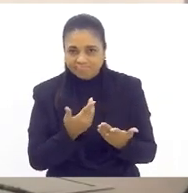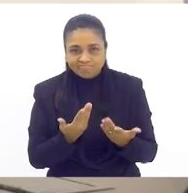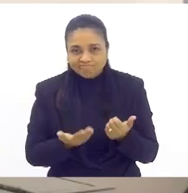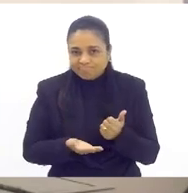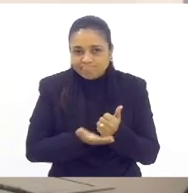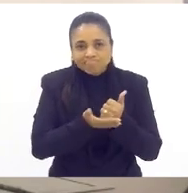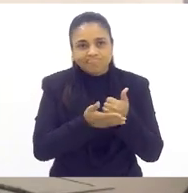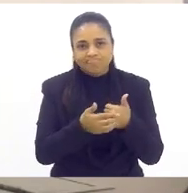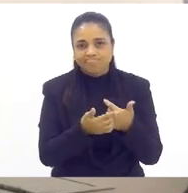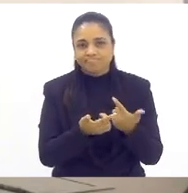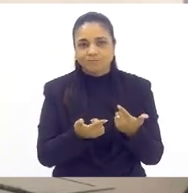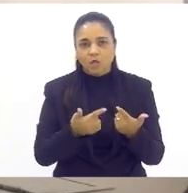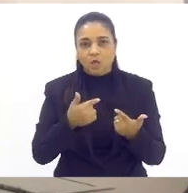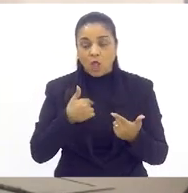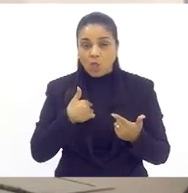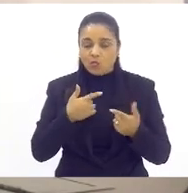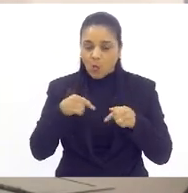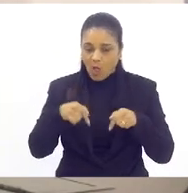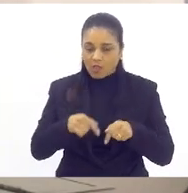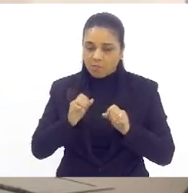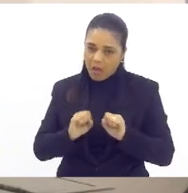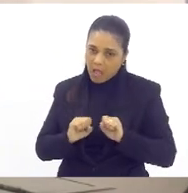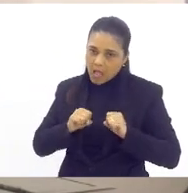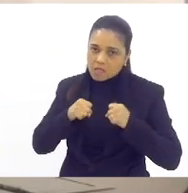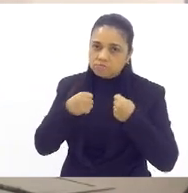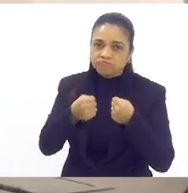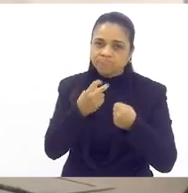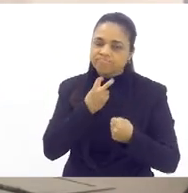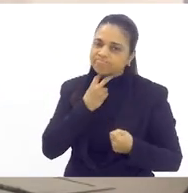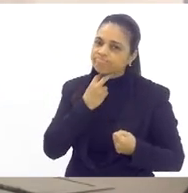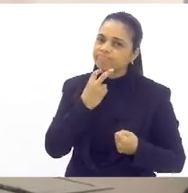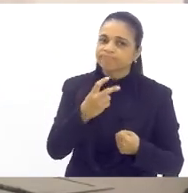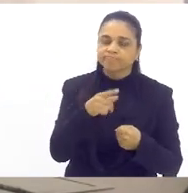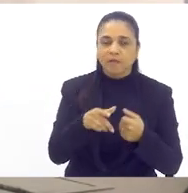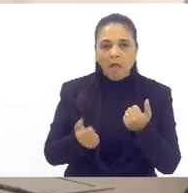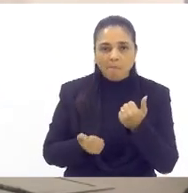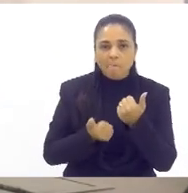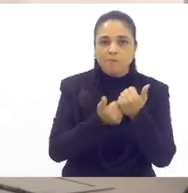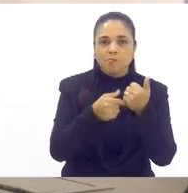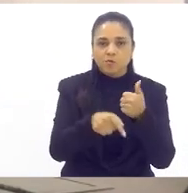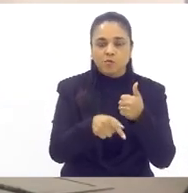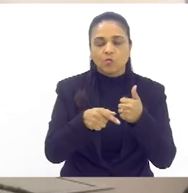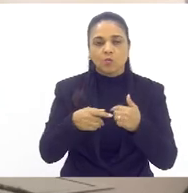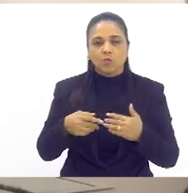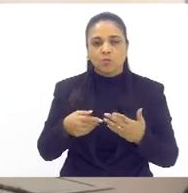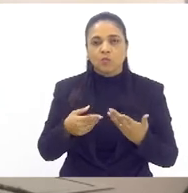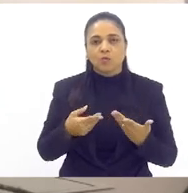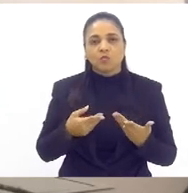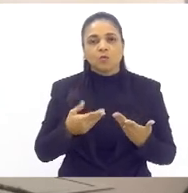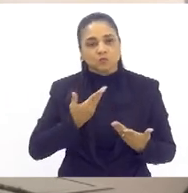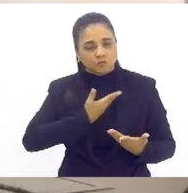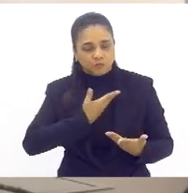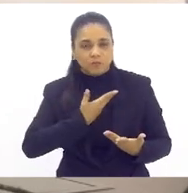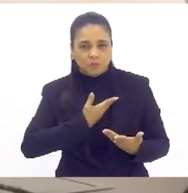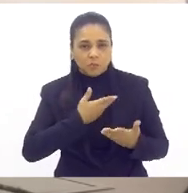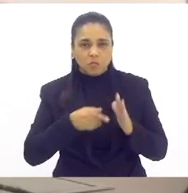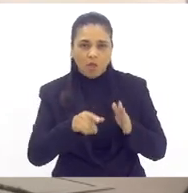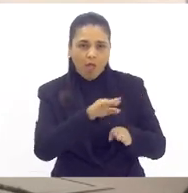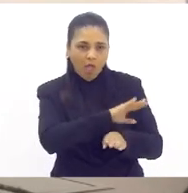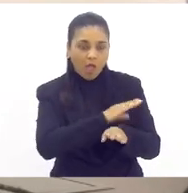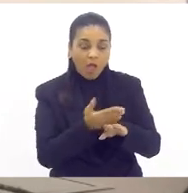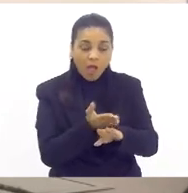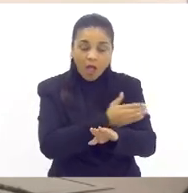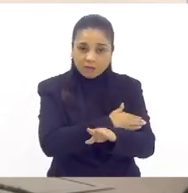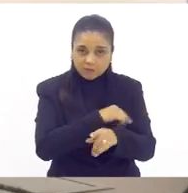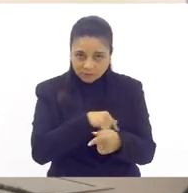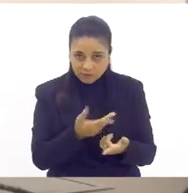eu tô aqui para dar couro na verdade né Para fala de todos os meus companheiros aqui né E para fala dos alunos também